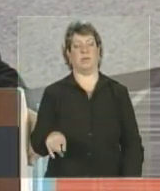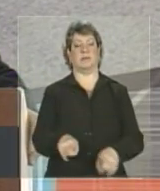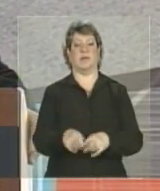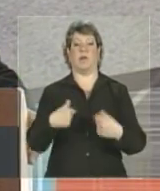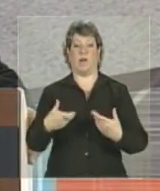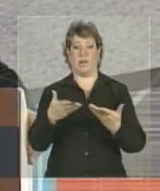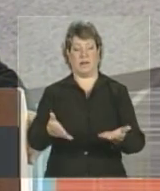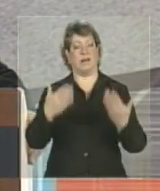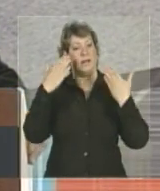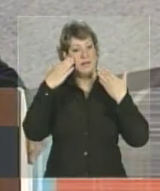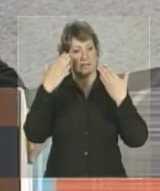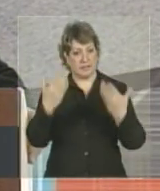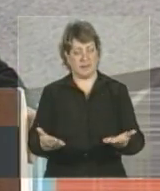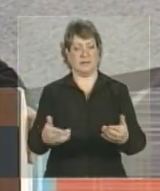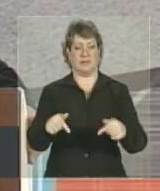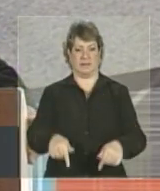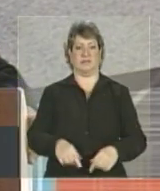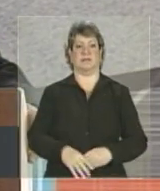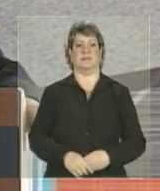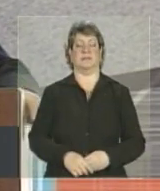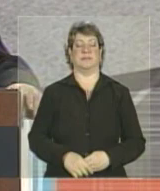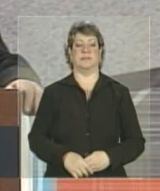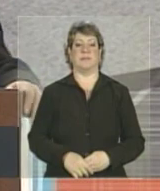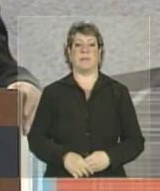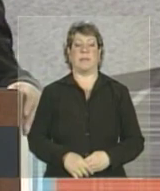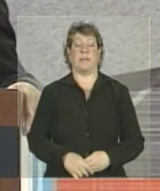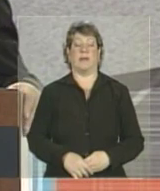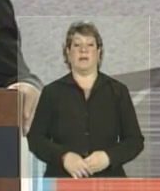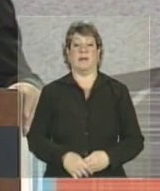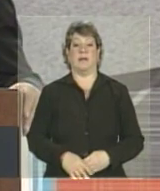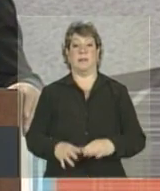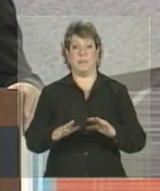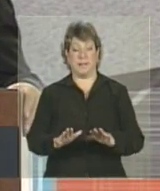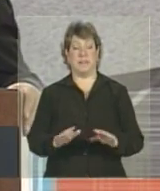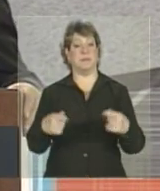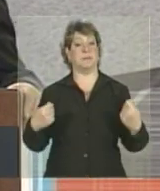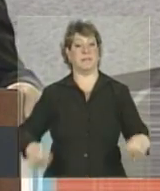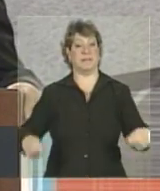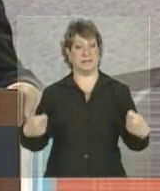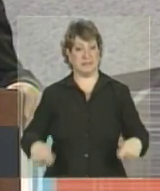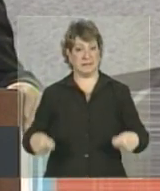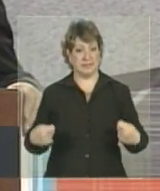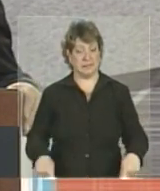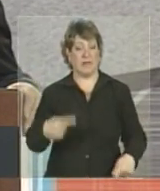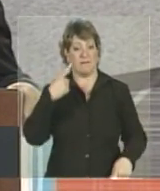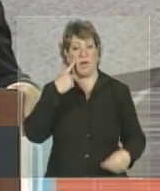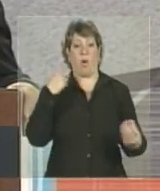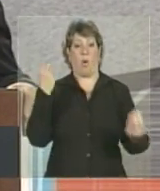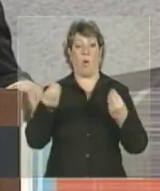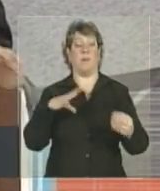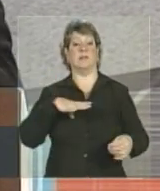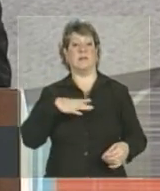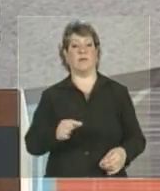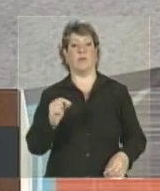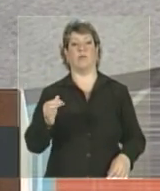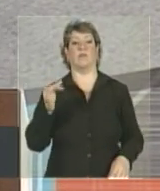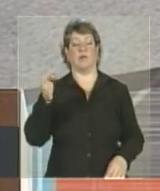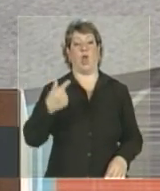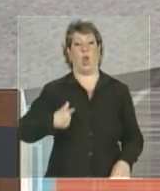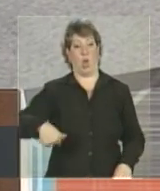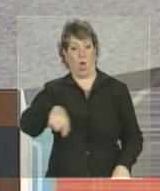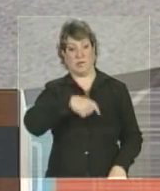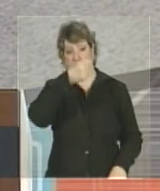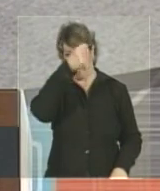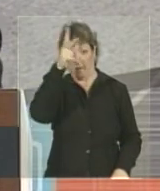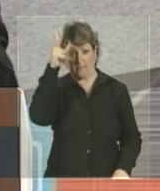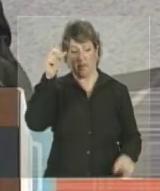os nossos agradecimentos por essa razão. Contudo, é preciso olhar os desafios futuros, e nós,